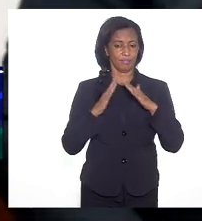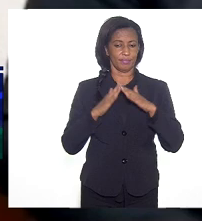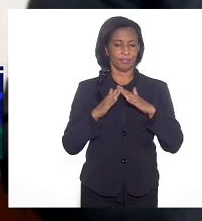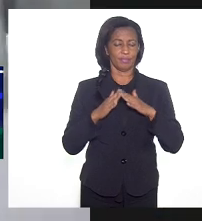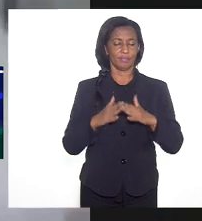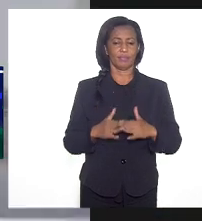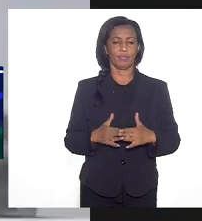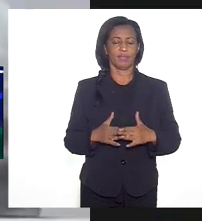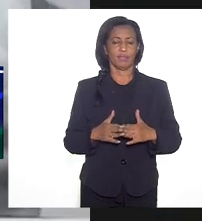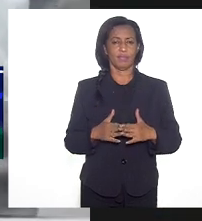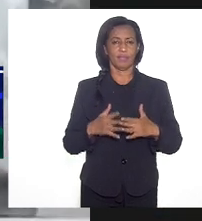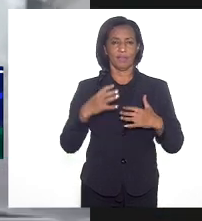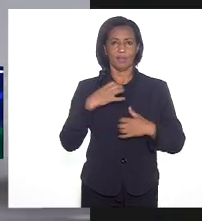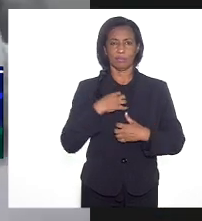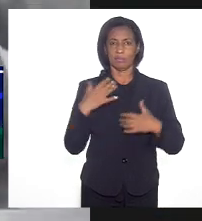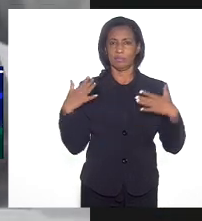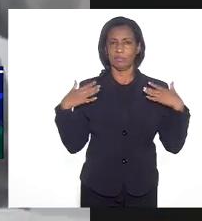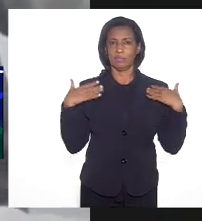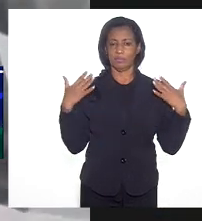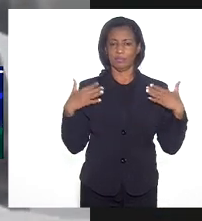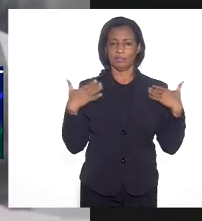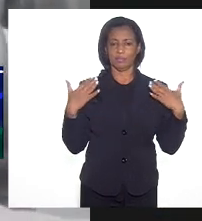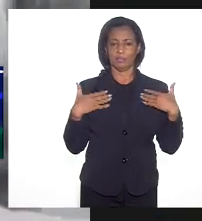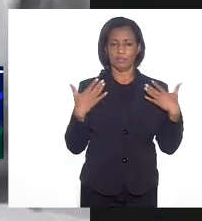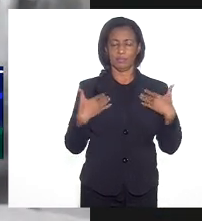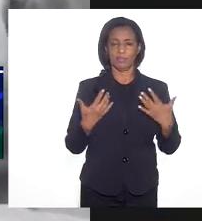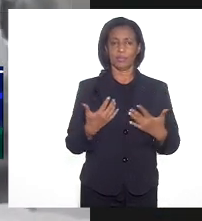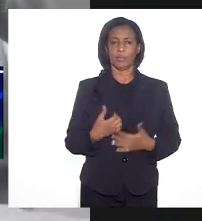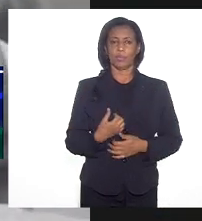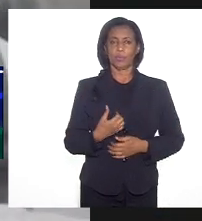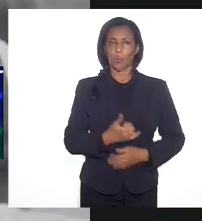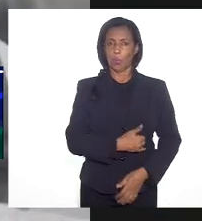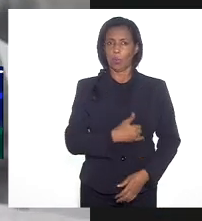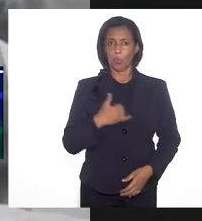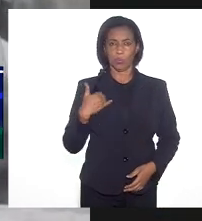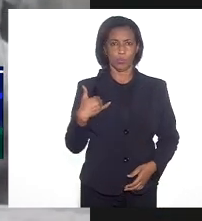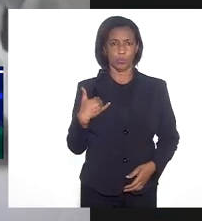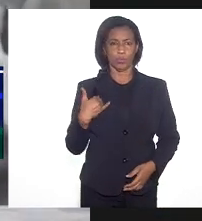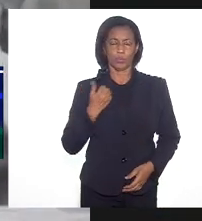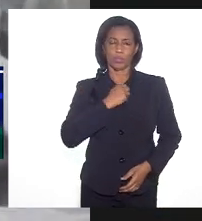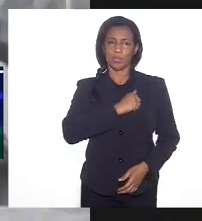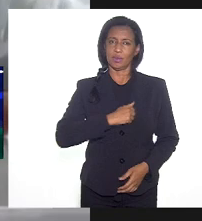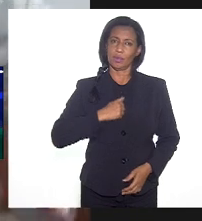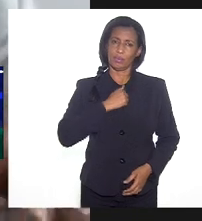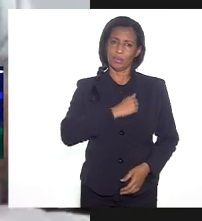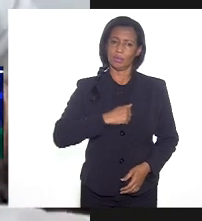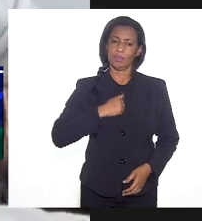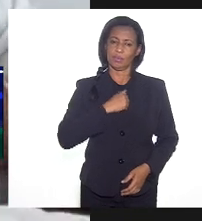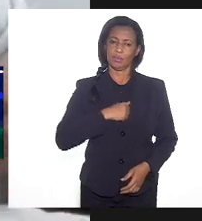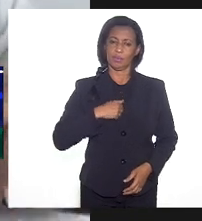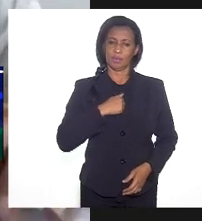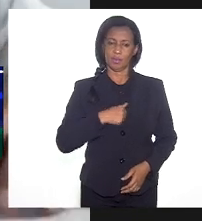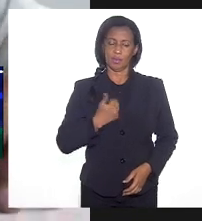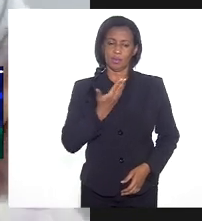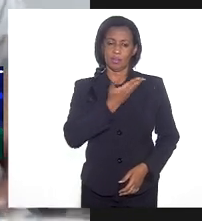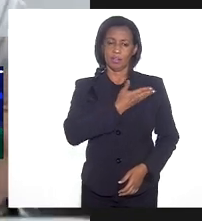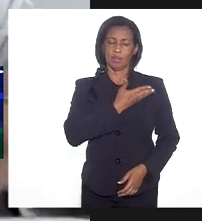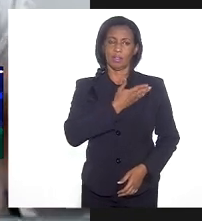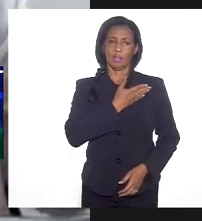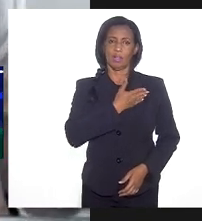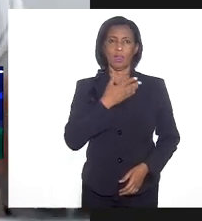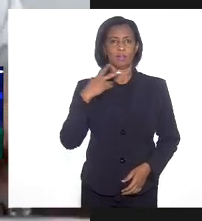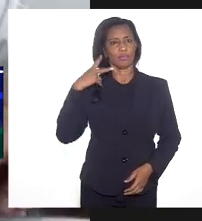com muita alegria com muito orgulho e muita saudade dos meus colegas